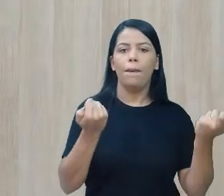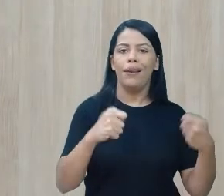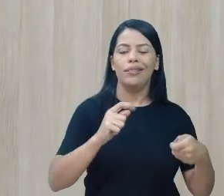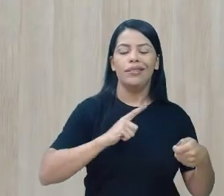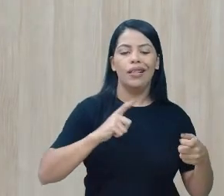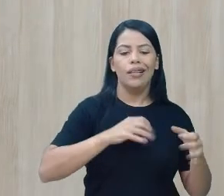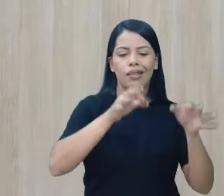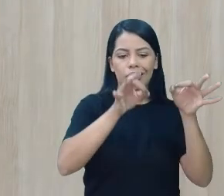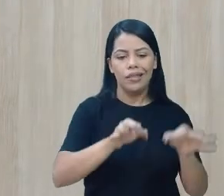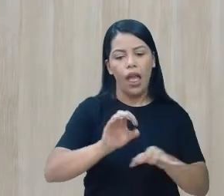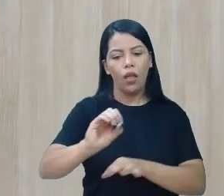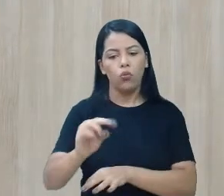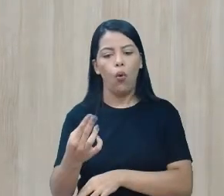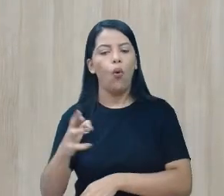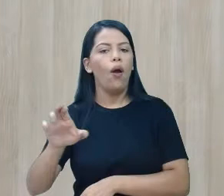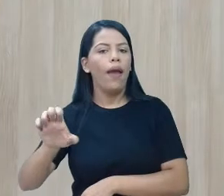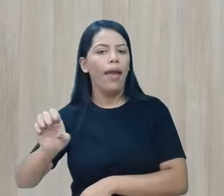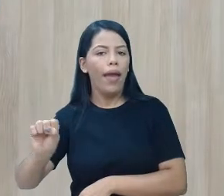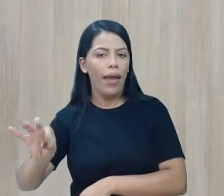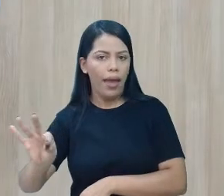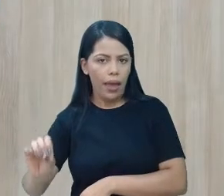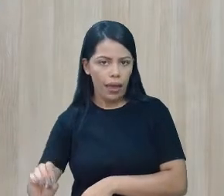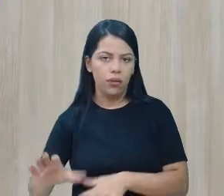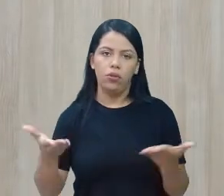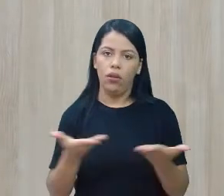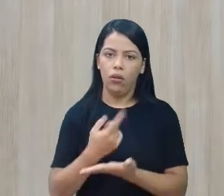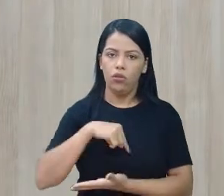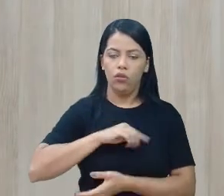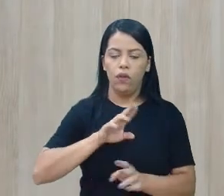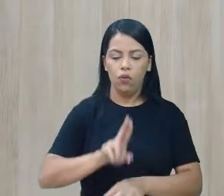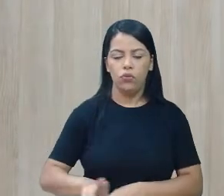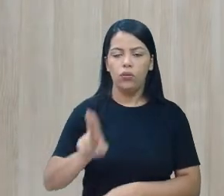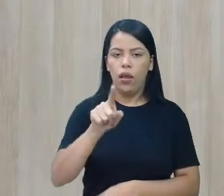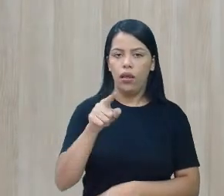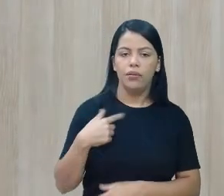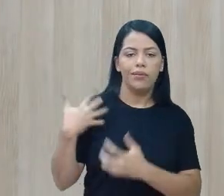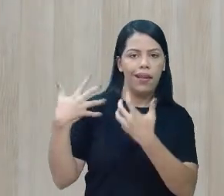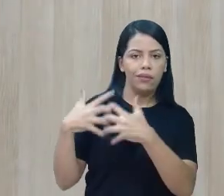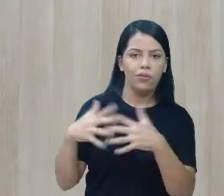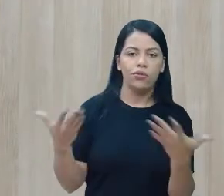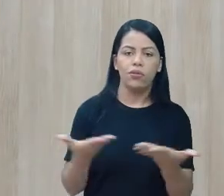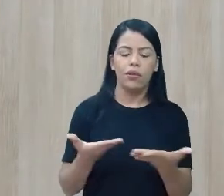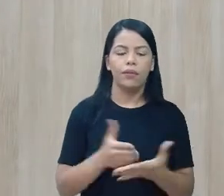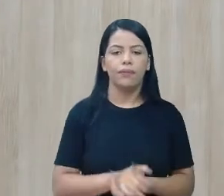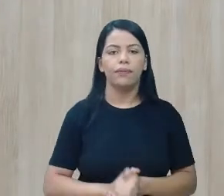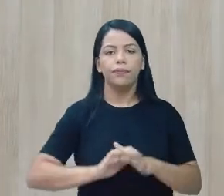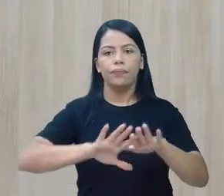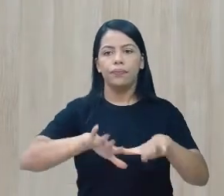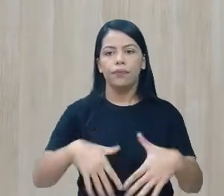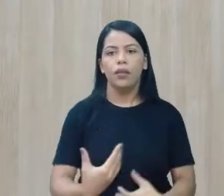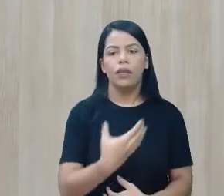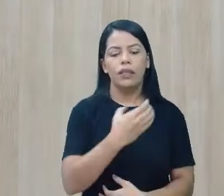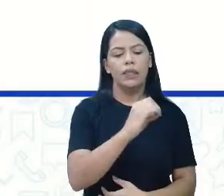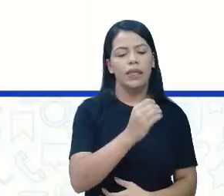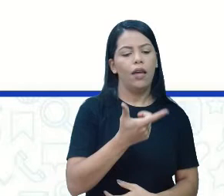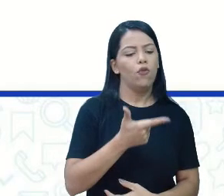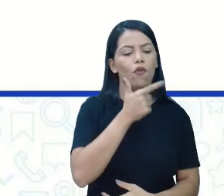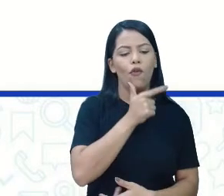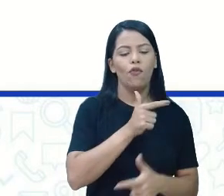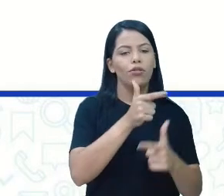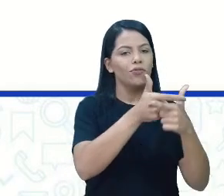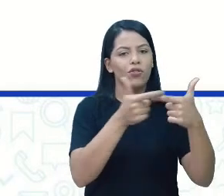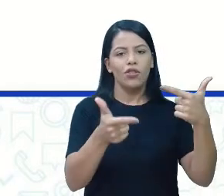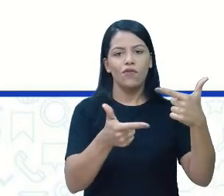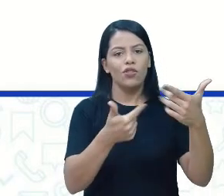tá certo? Nesse momento a gente vai utilizar esse raciocínio, tá? Então vamos lá. 0 eu consigo dividir para qualquer valor,